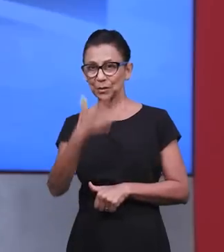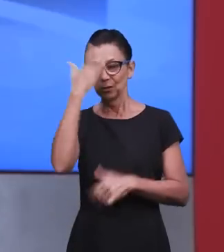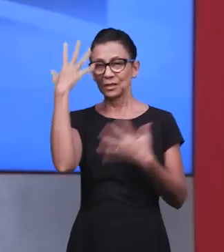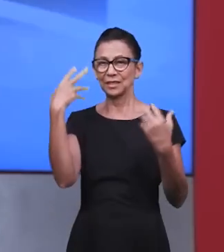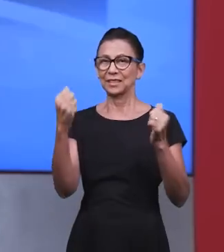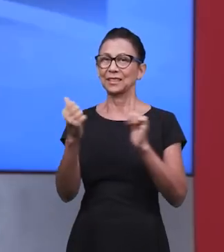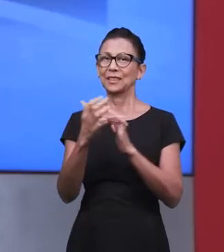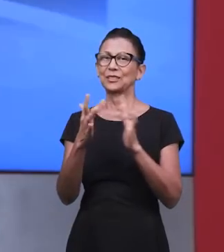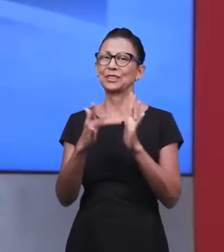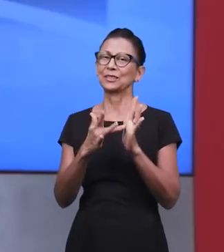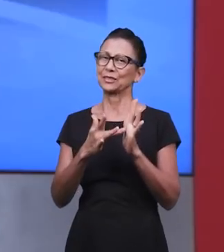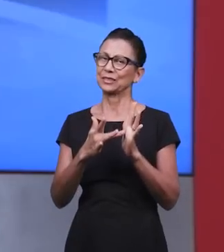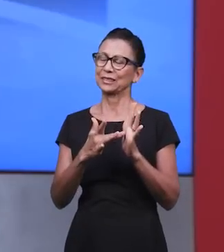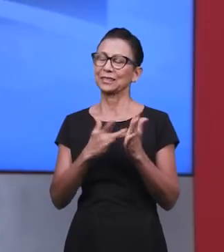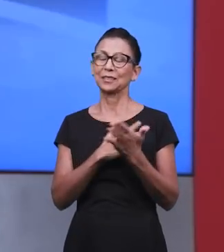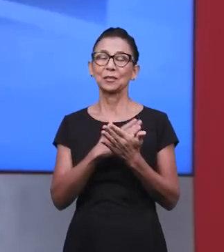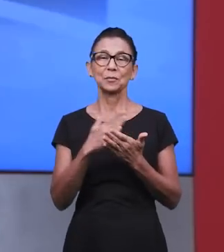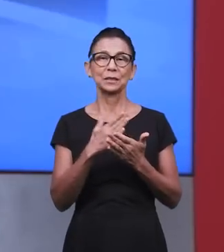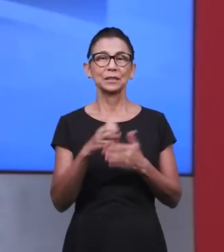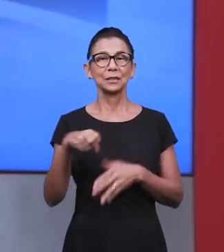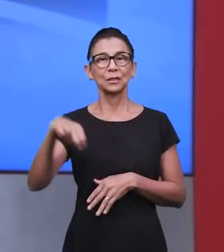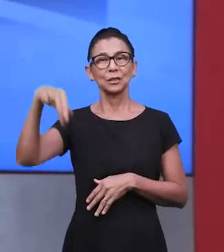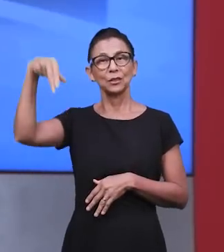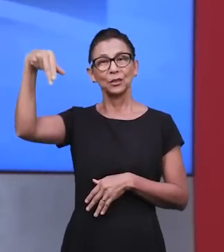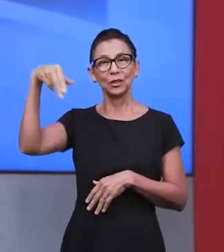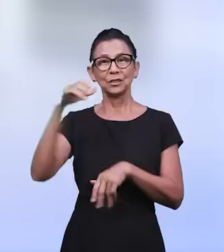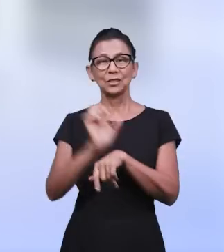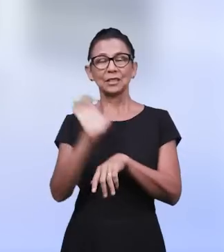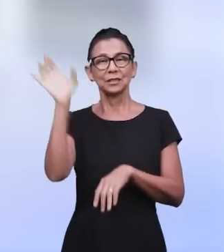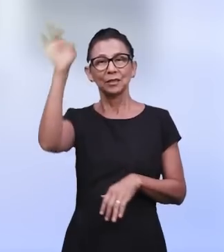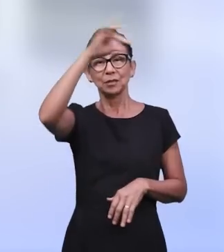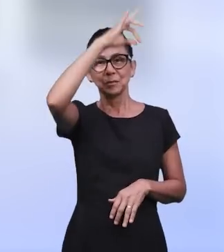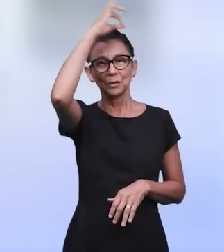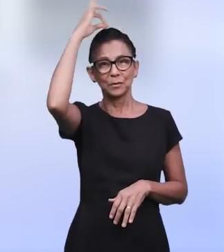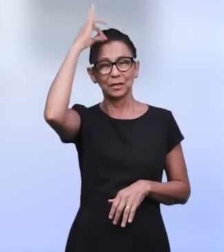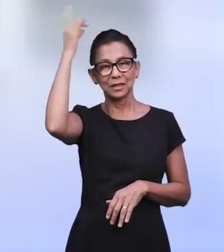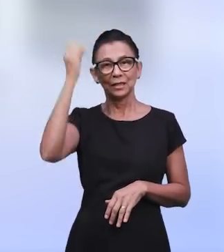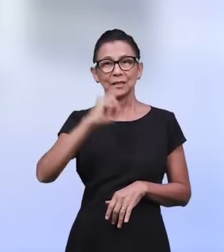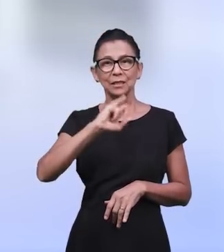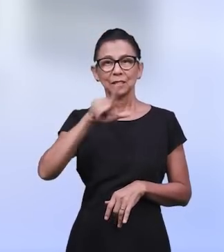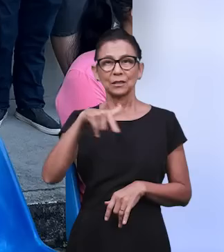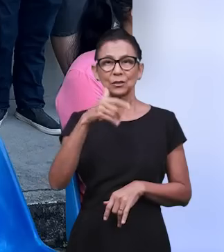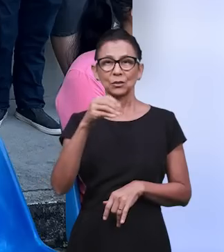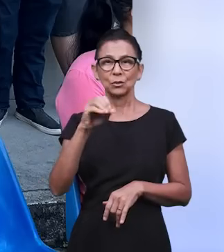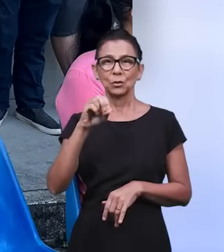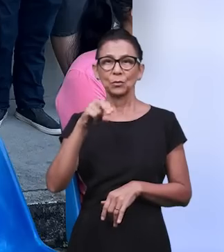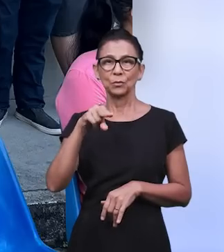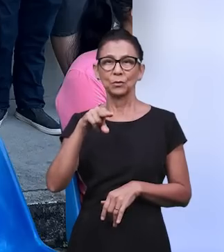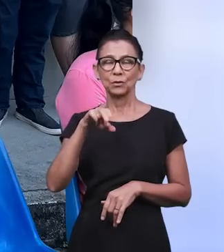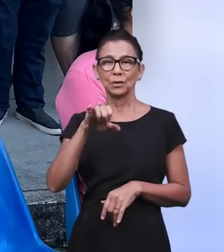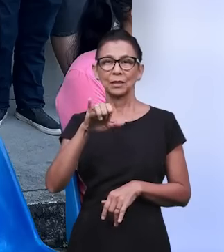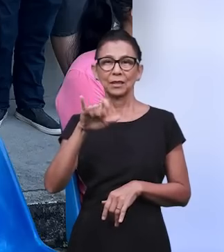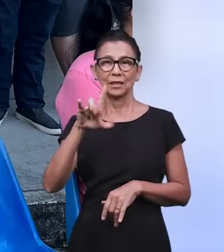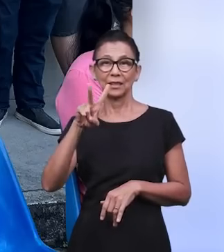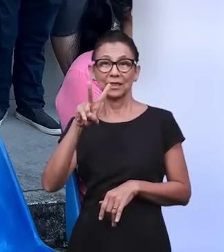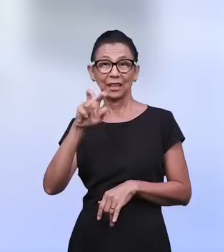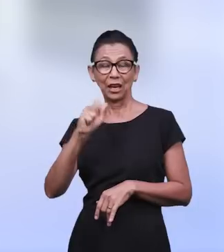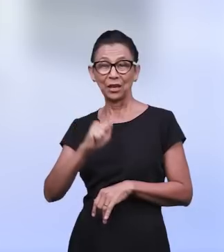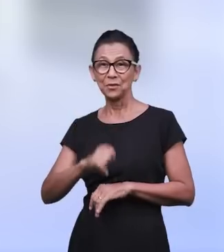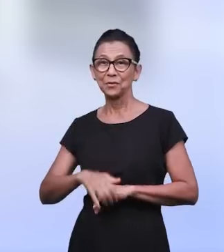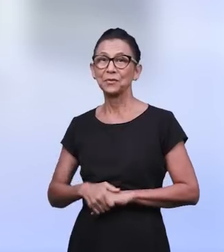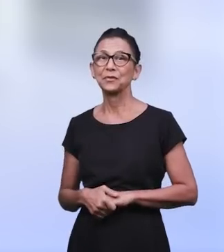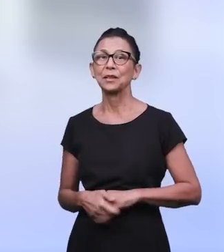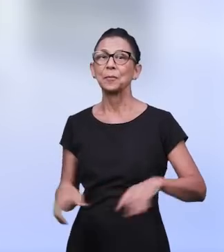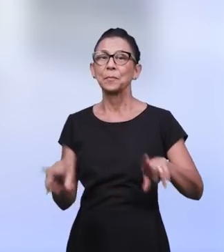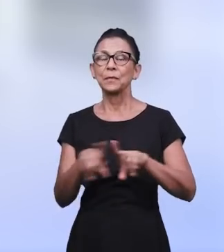na presença do Senhor Jesus. Começando pelo norte do estado do Espírito Santo, João Neiva. Um abraço aos irmãos aí de João Neiva. Irmãos que desceram